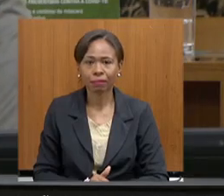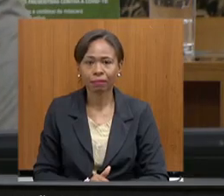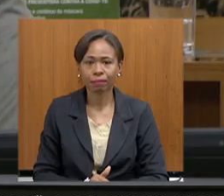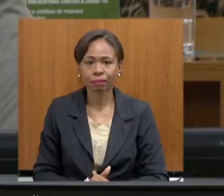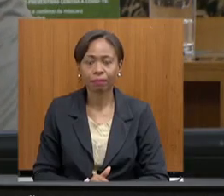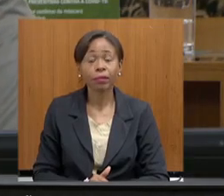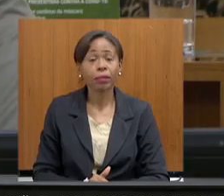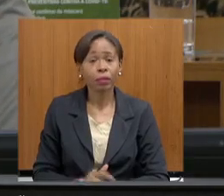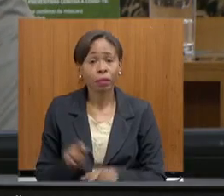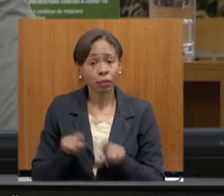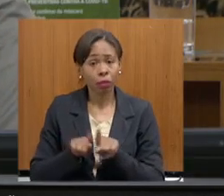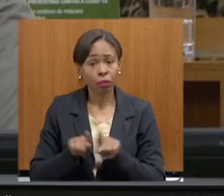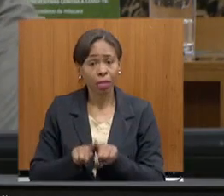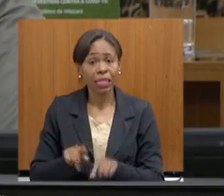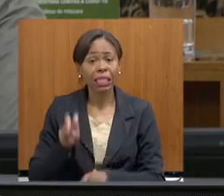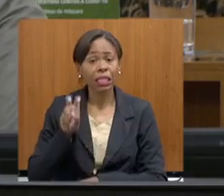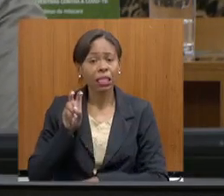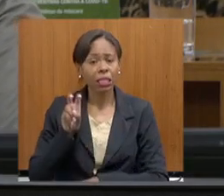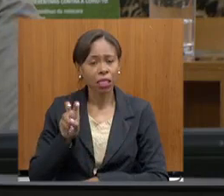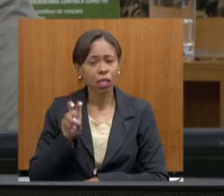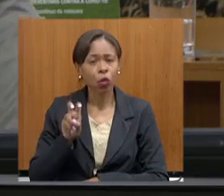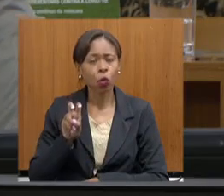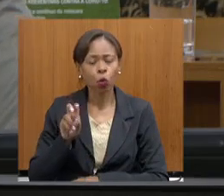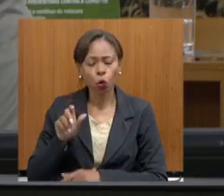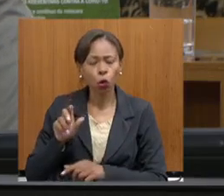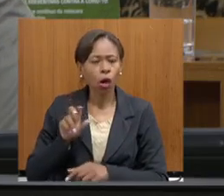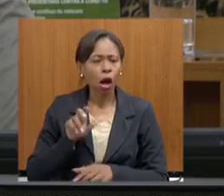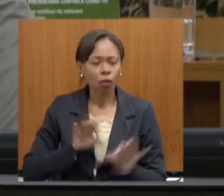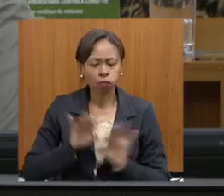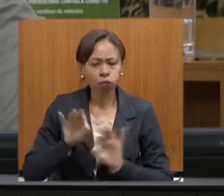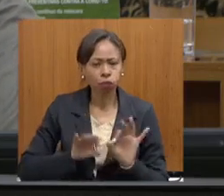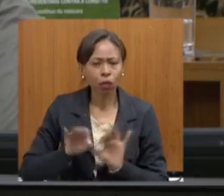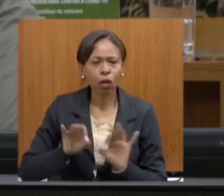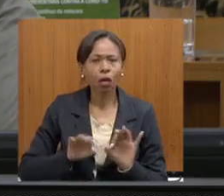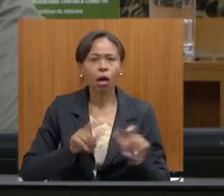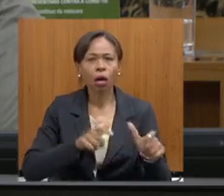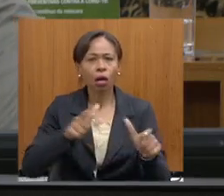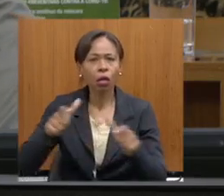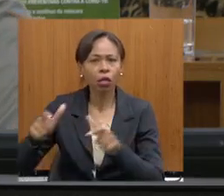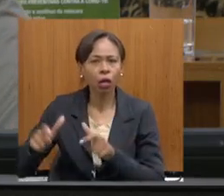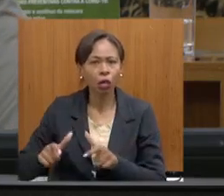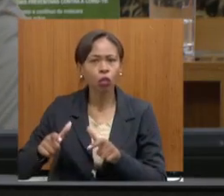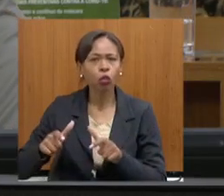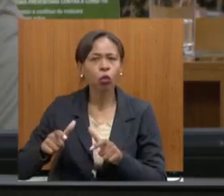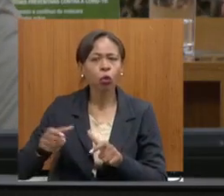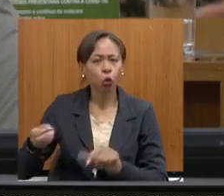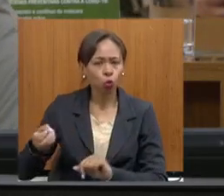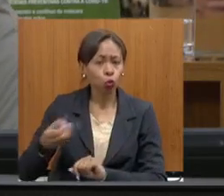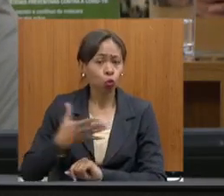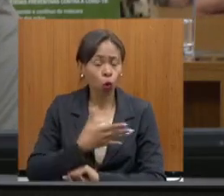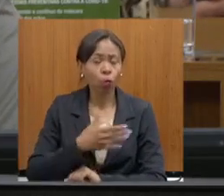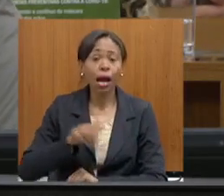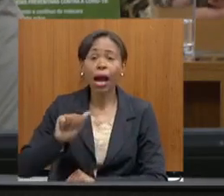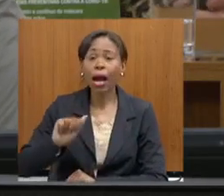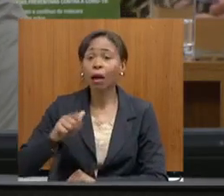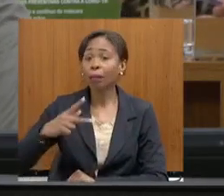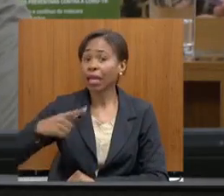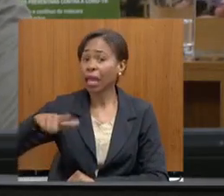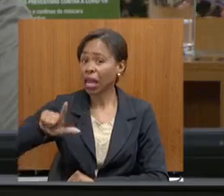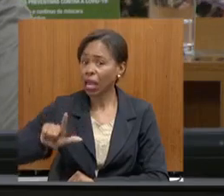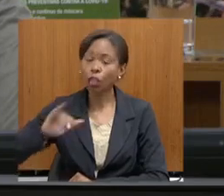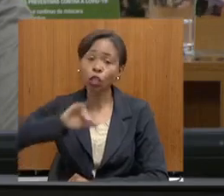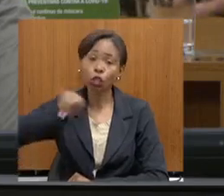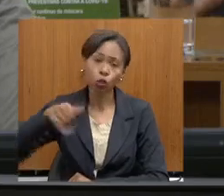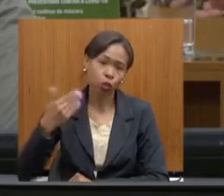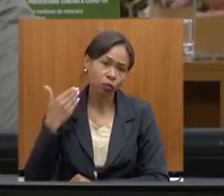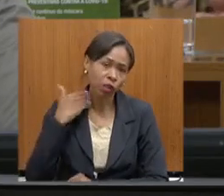temos aí cinco novos arranjos produtivos locais reconhecidos né o a pele de vestuário de Juiz de Fora a pele de asas